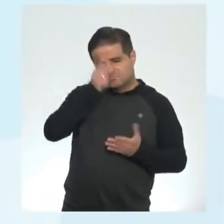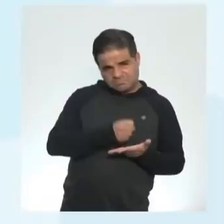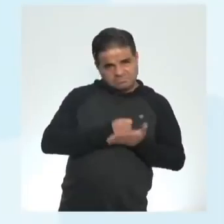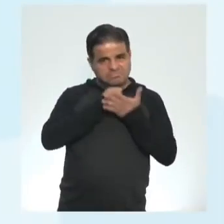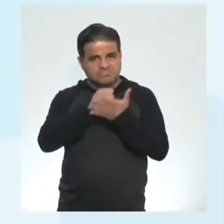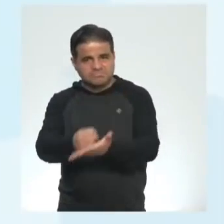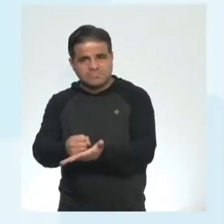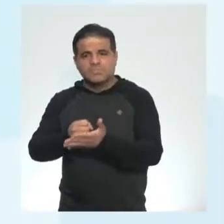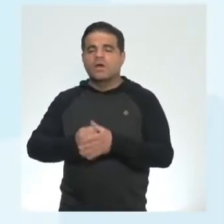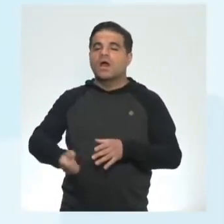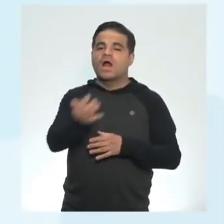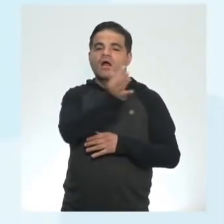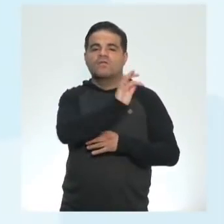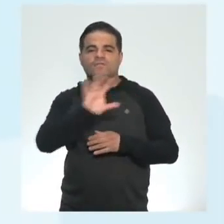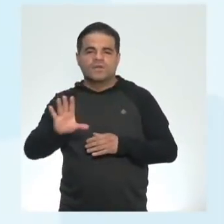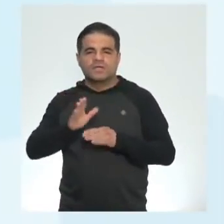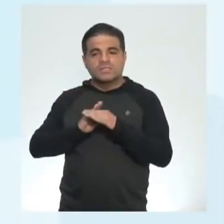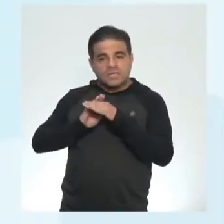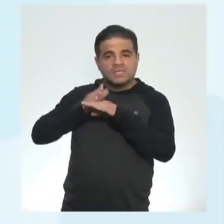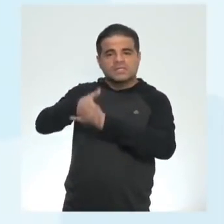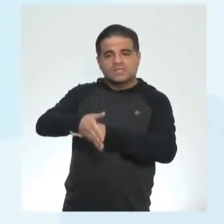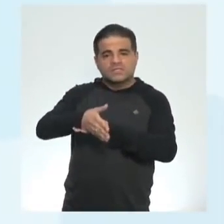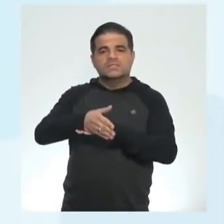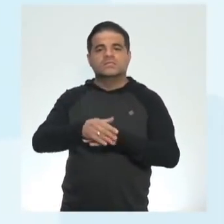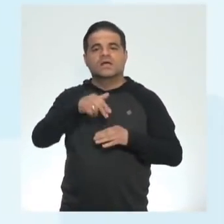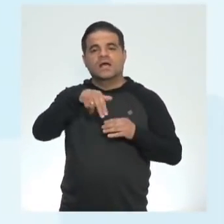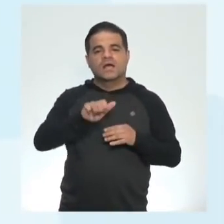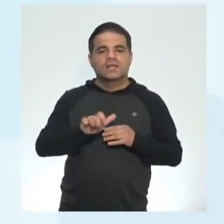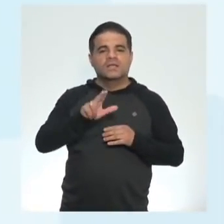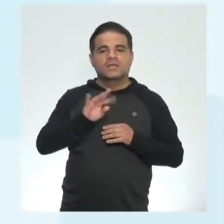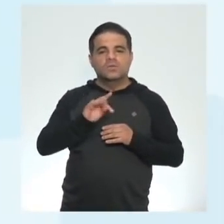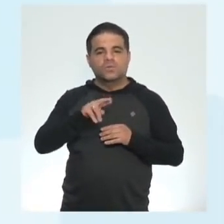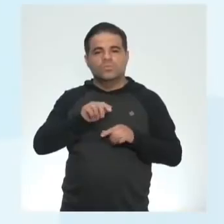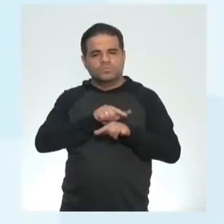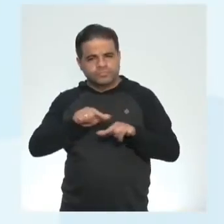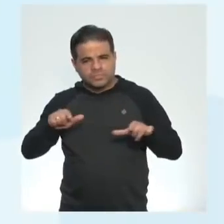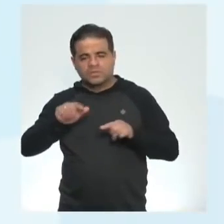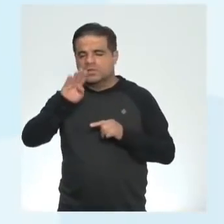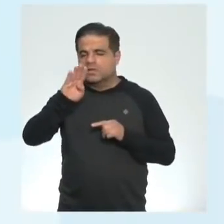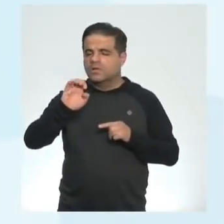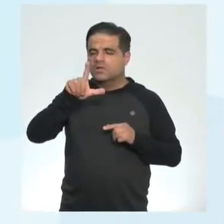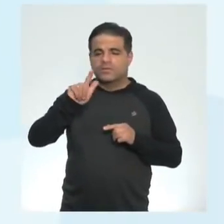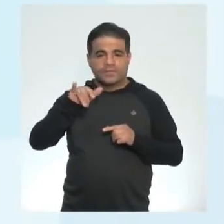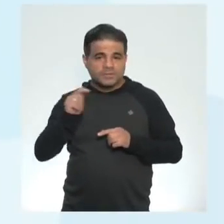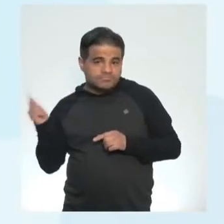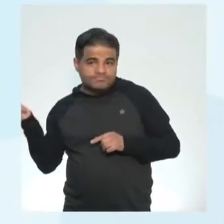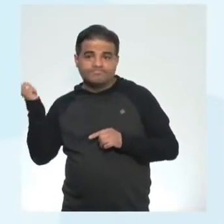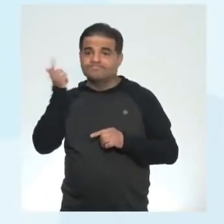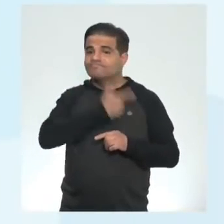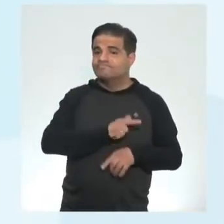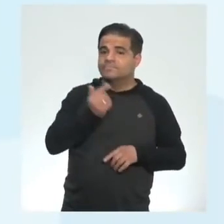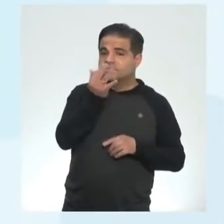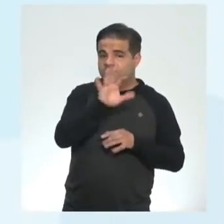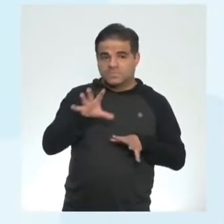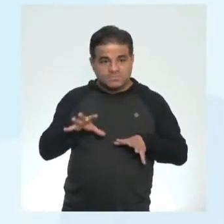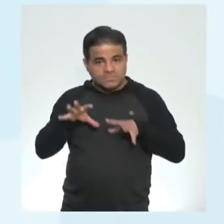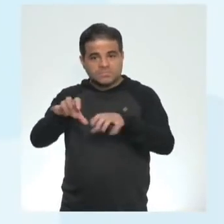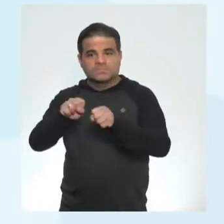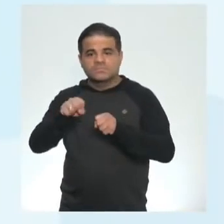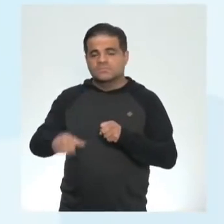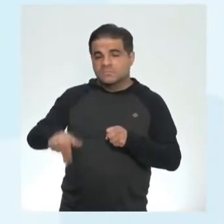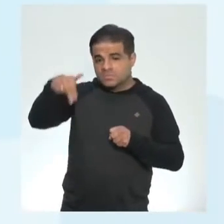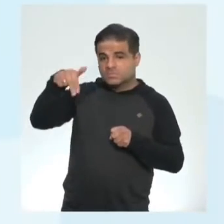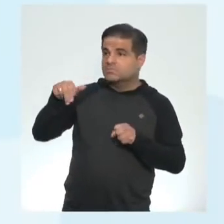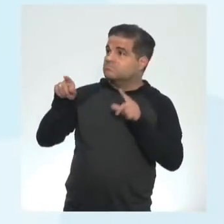França, atravessando a neutra Bélgica, alcançando a França pelo norte. Então nós temos